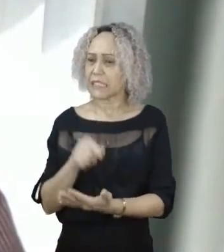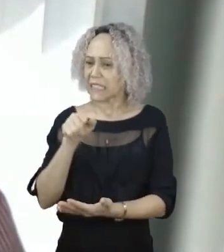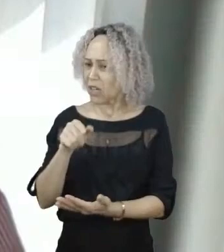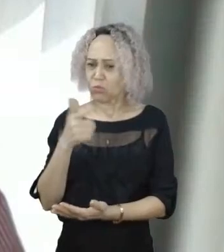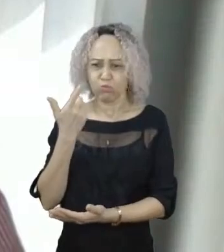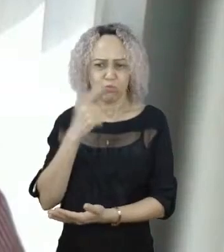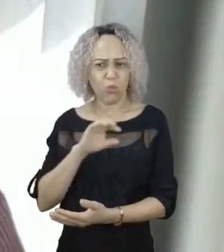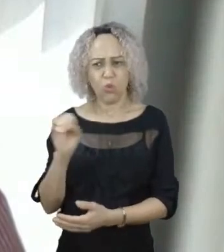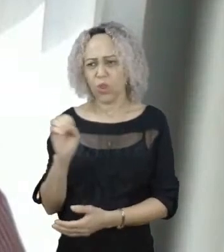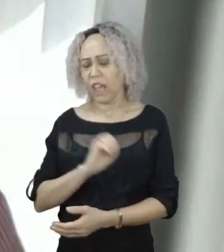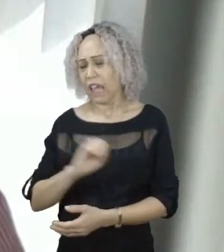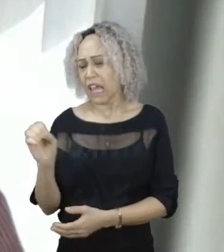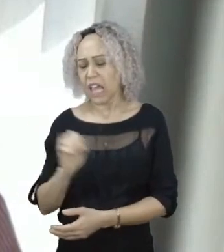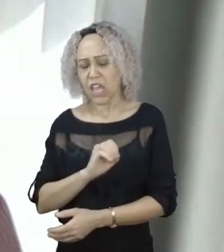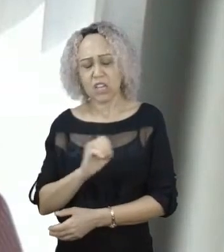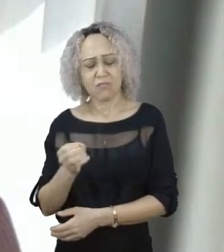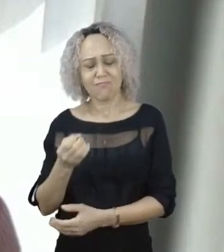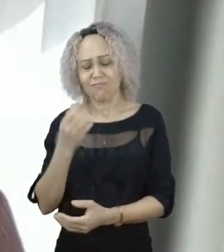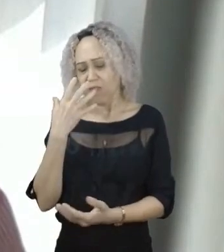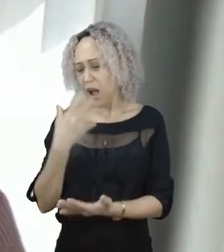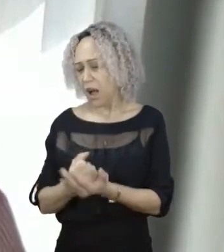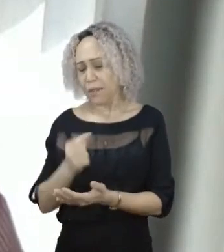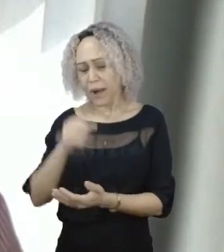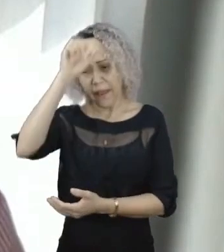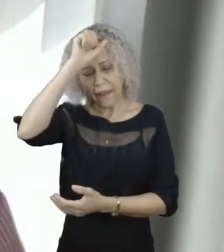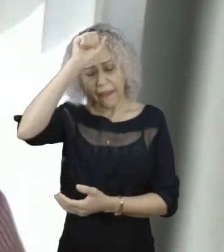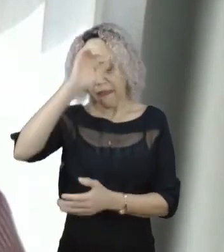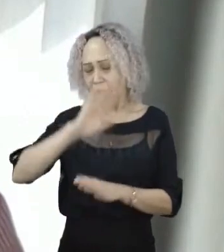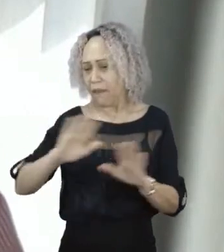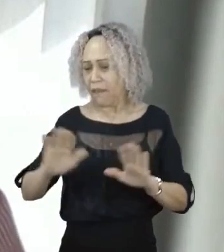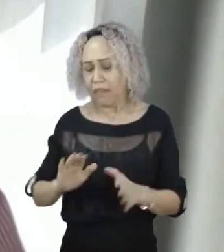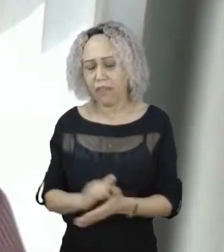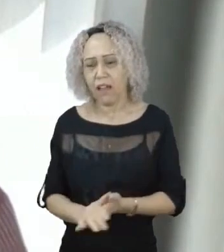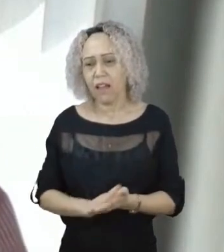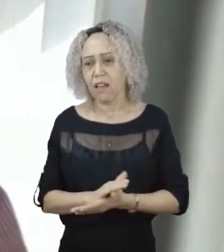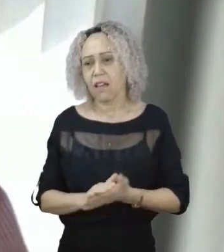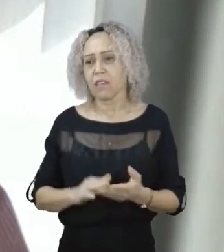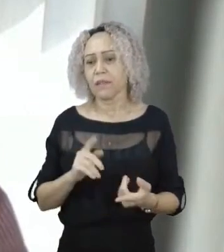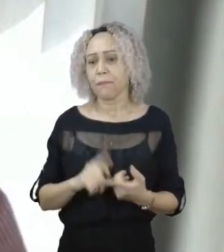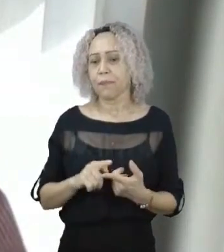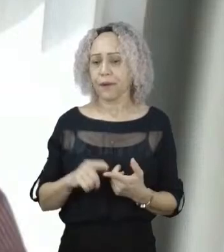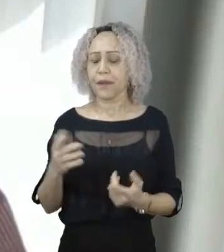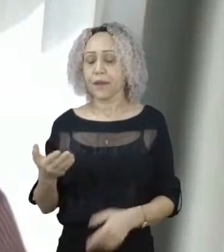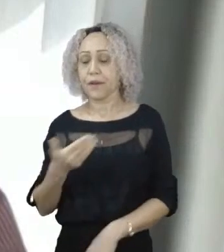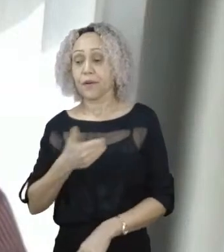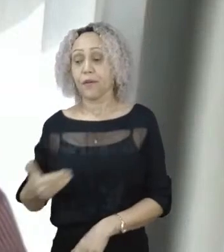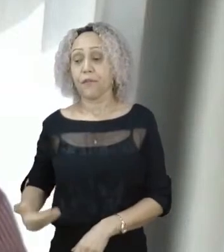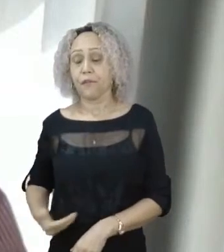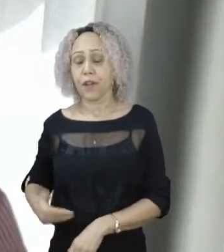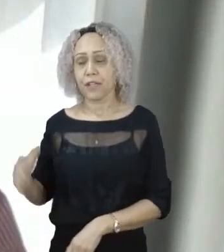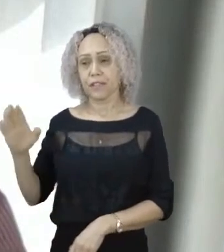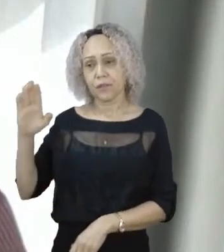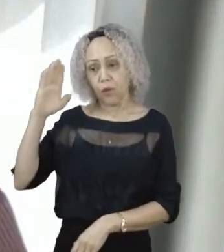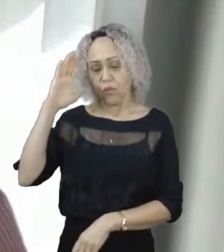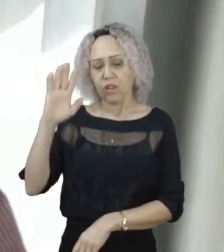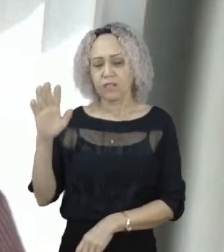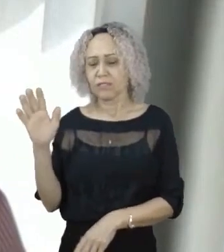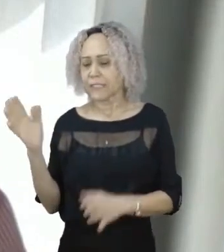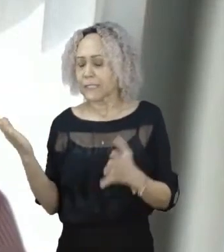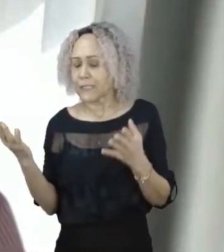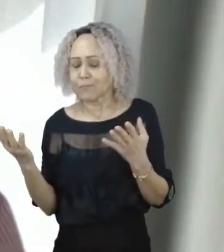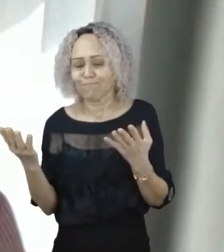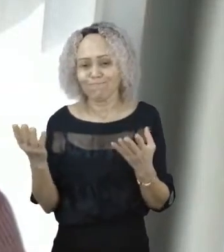governo não teve um programa de alcance dessas crianças. Os estados e os municípios lançaram